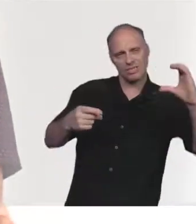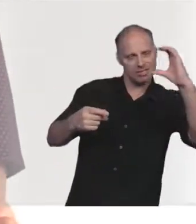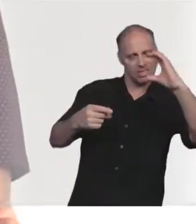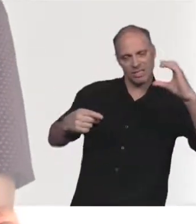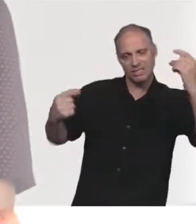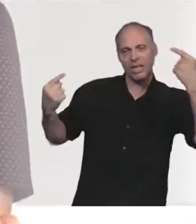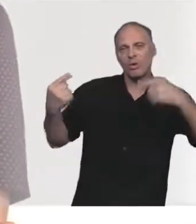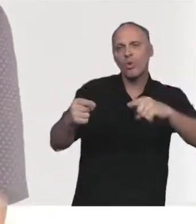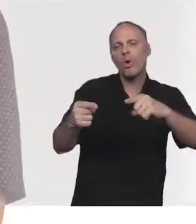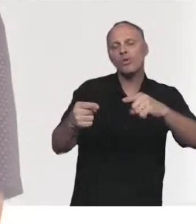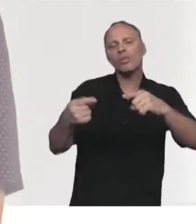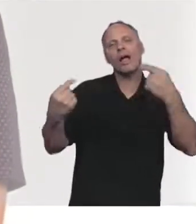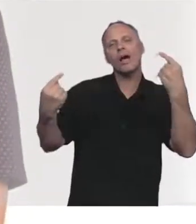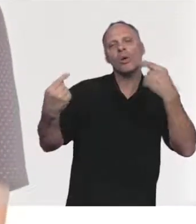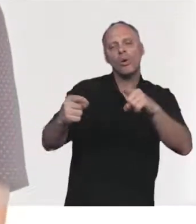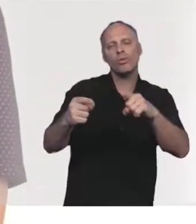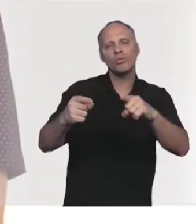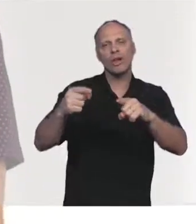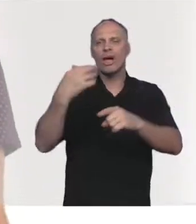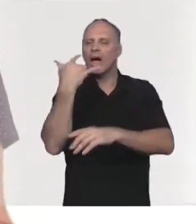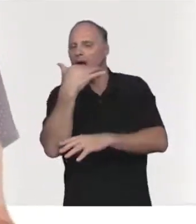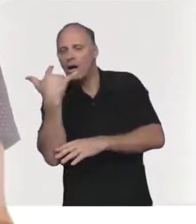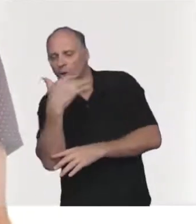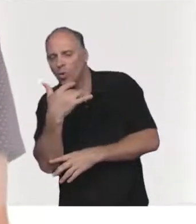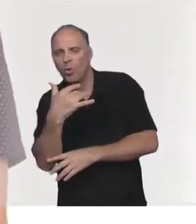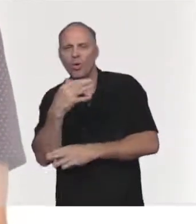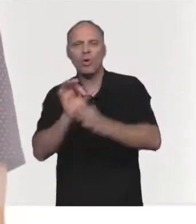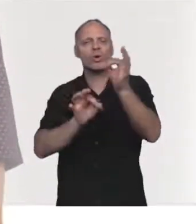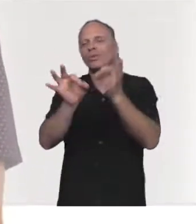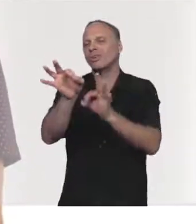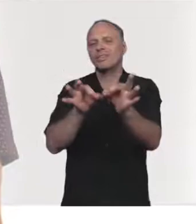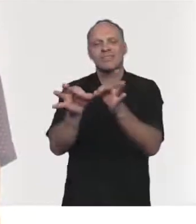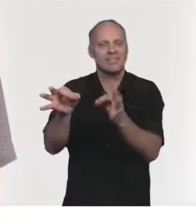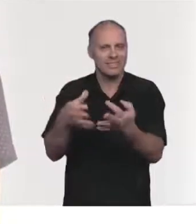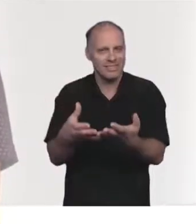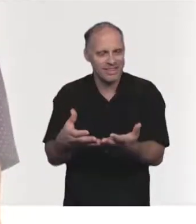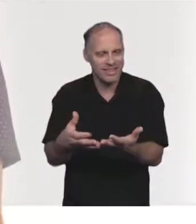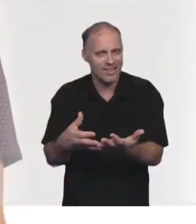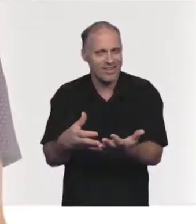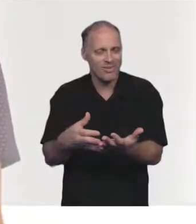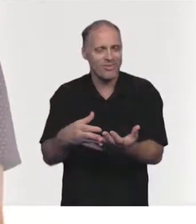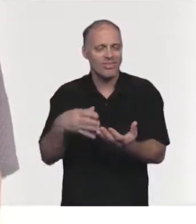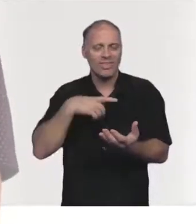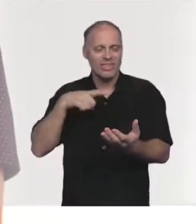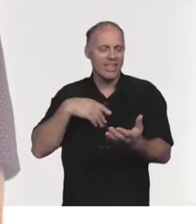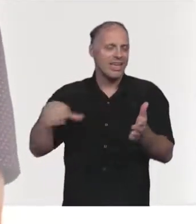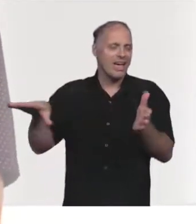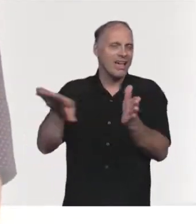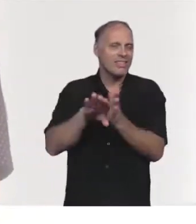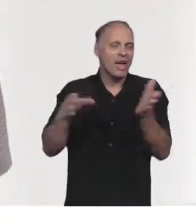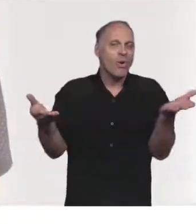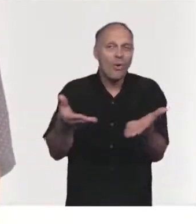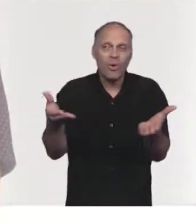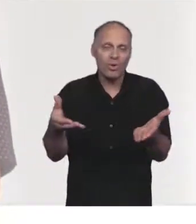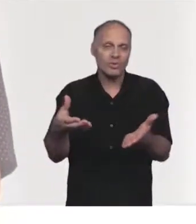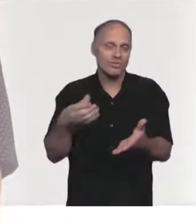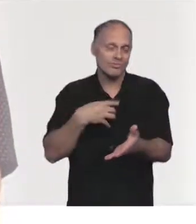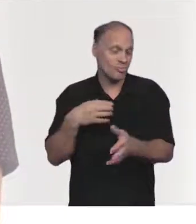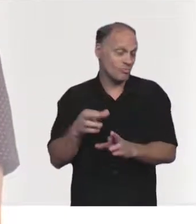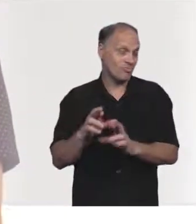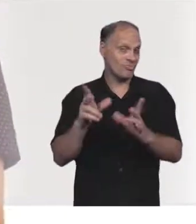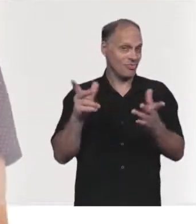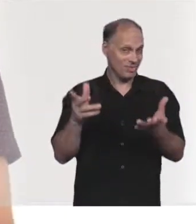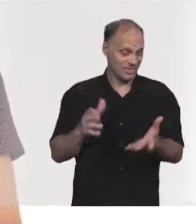contra a cor e a organicidade que chega nos dias de